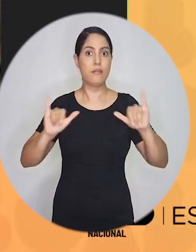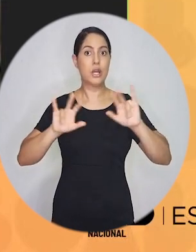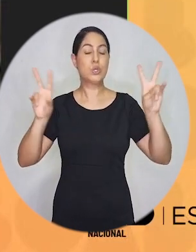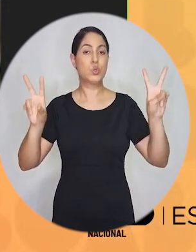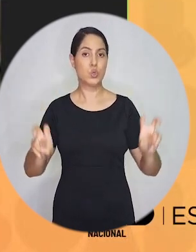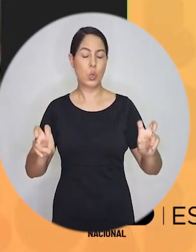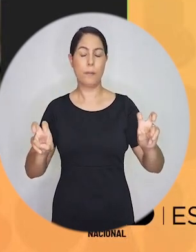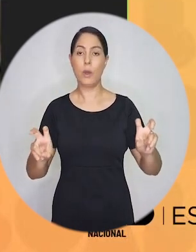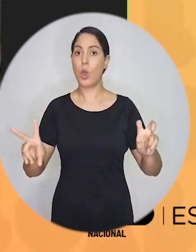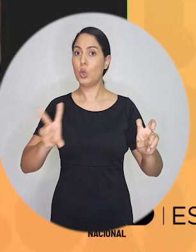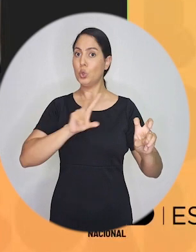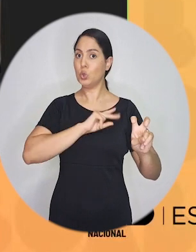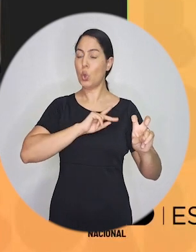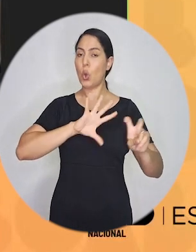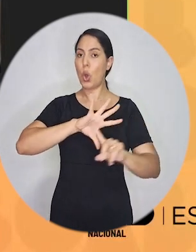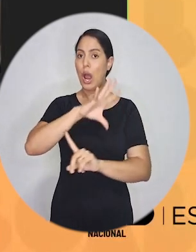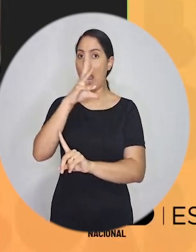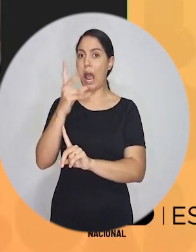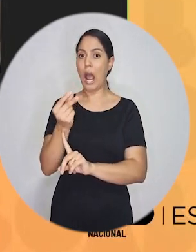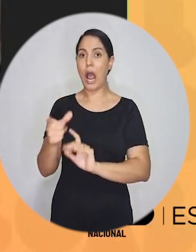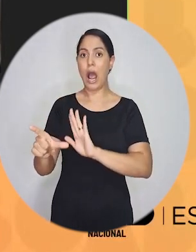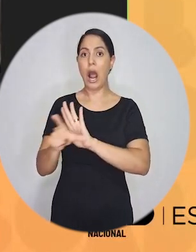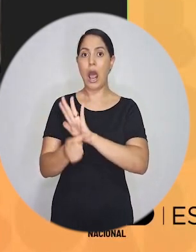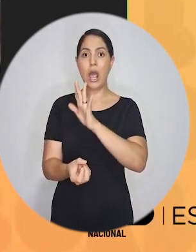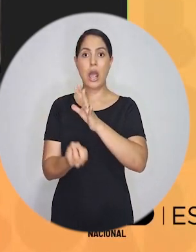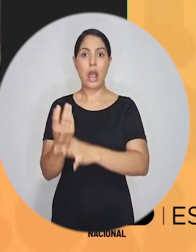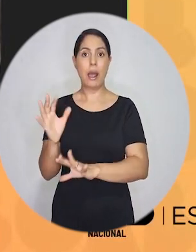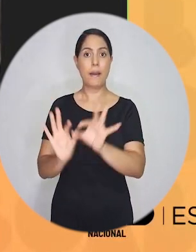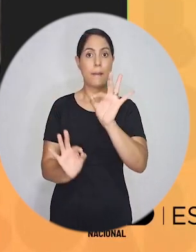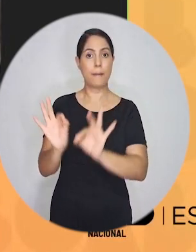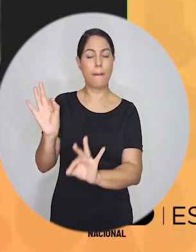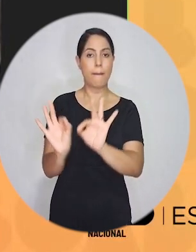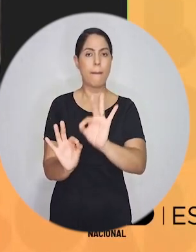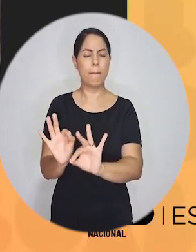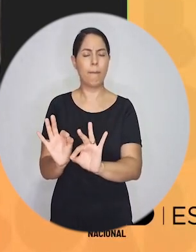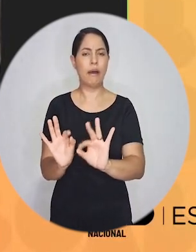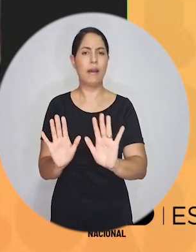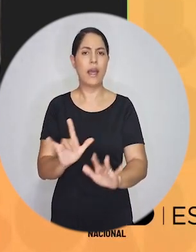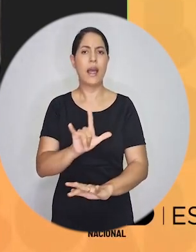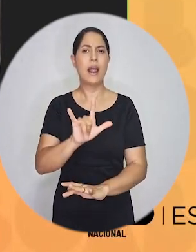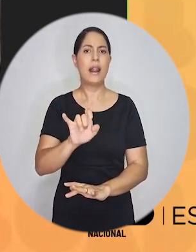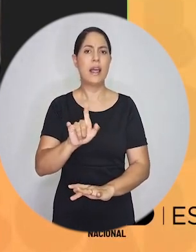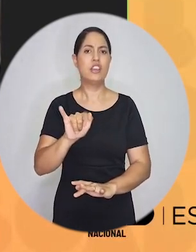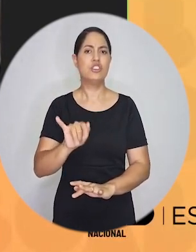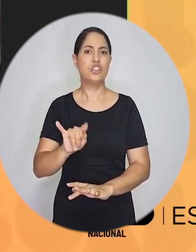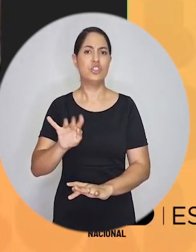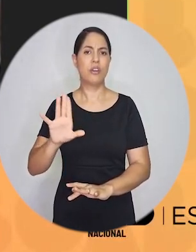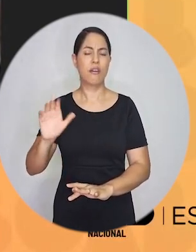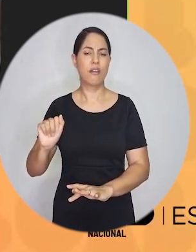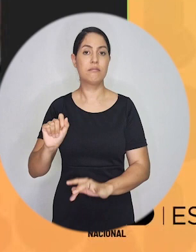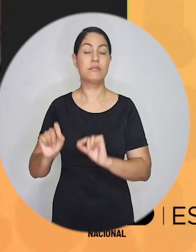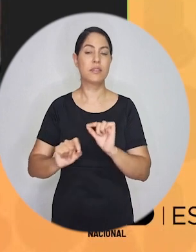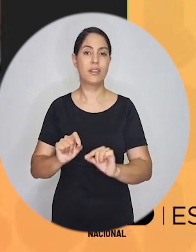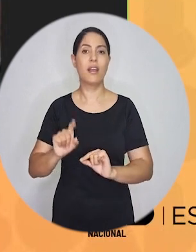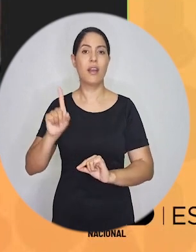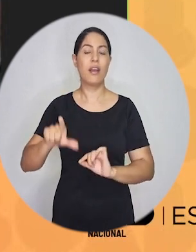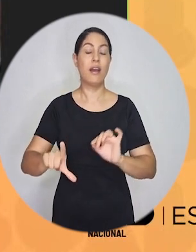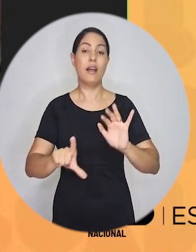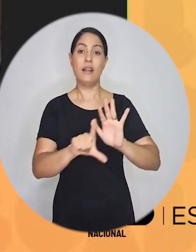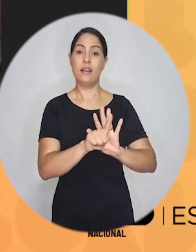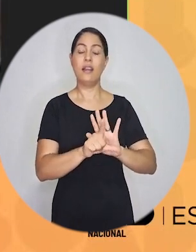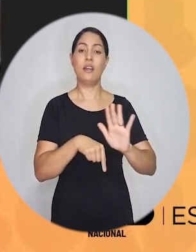a arte de preparar a lei, que é a chamada legística. E lei aqui no sentido muito amplo, quer dizer de